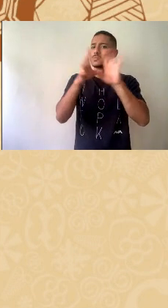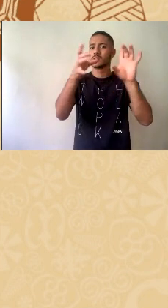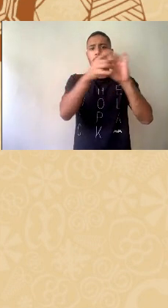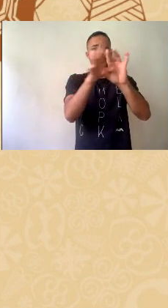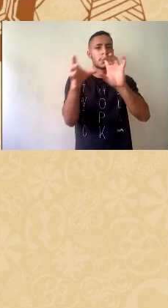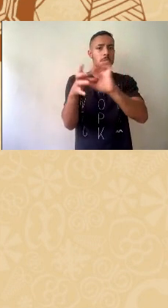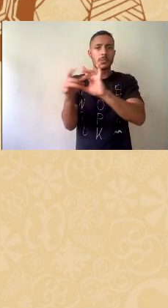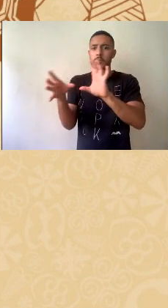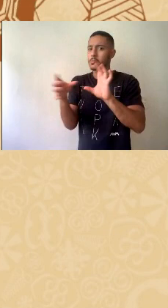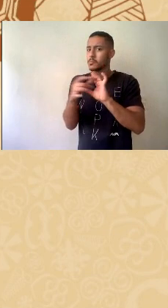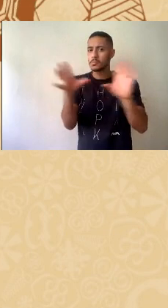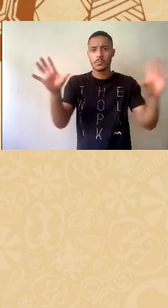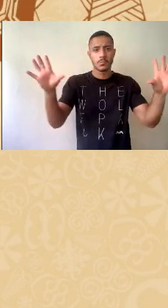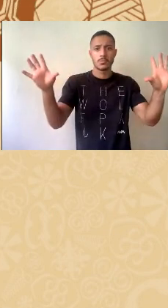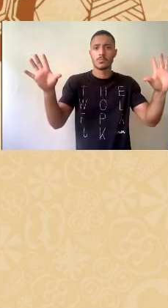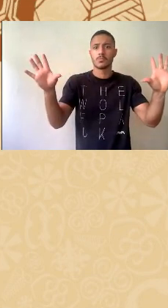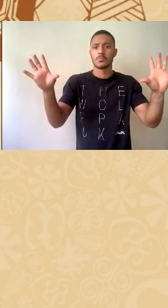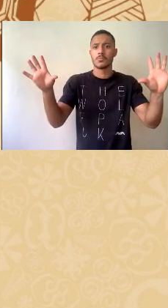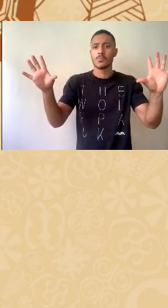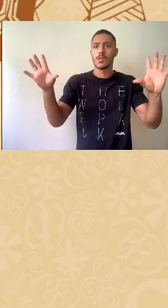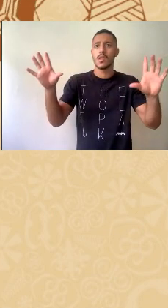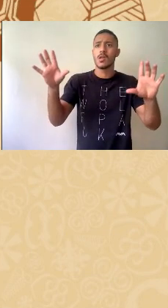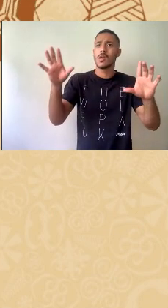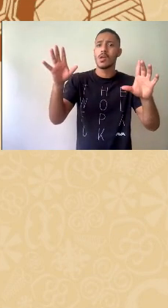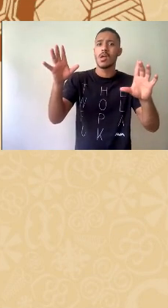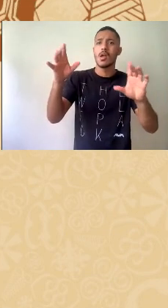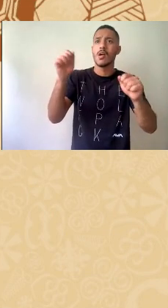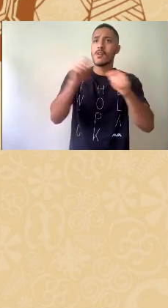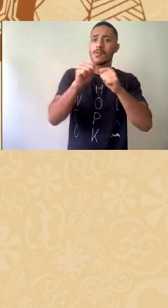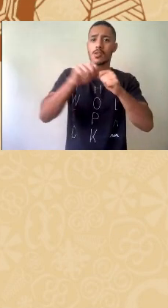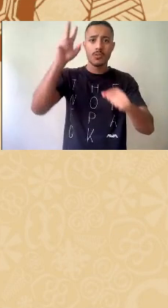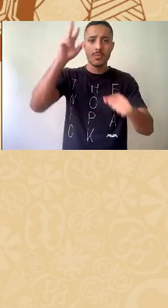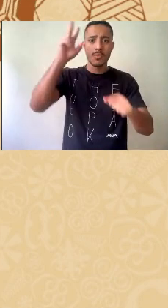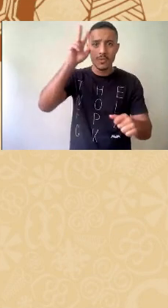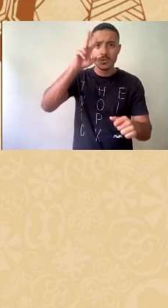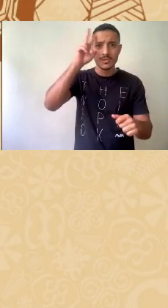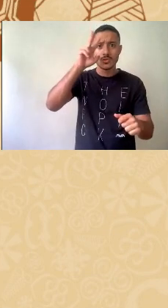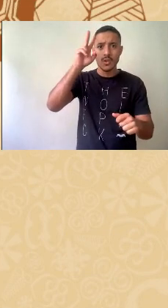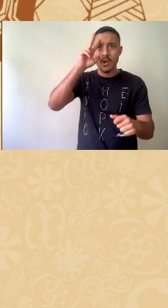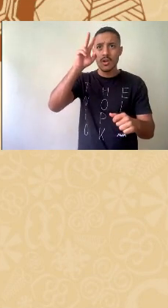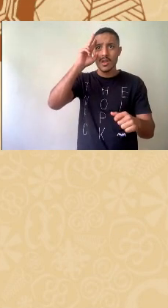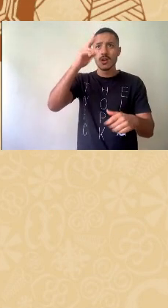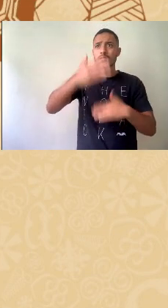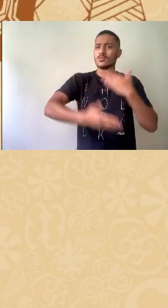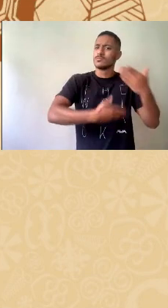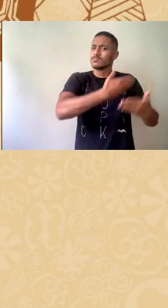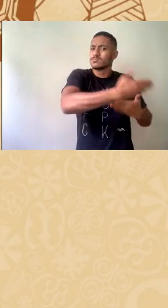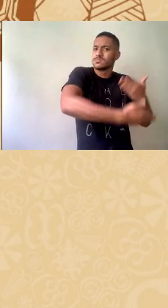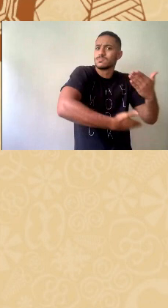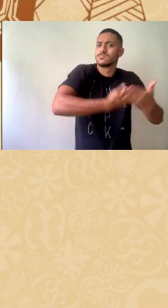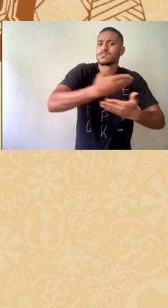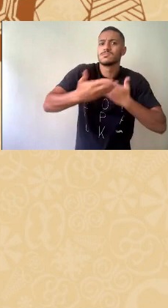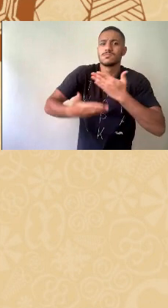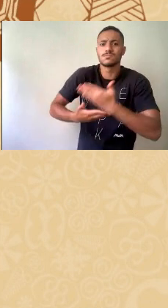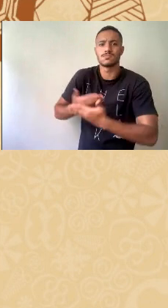né? É constituído de história, de relações,